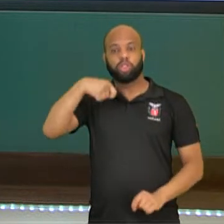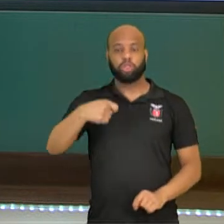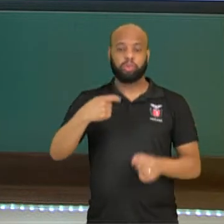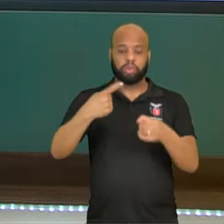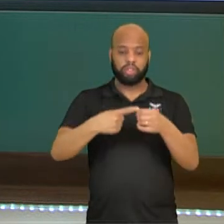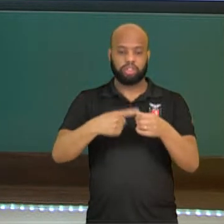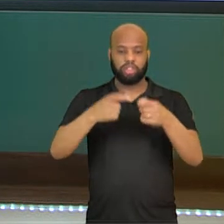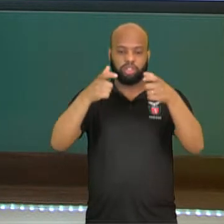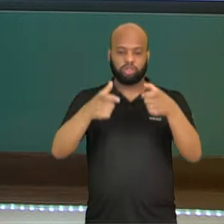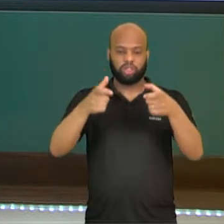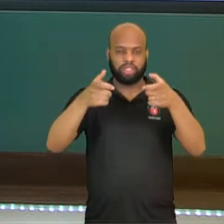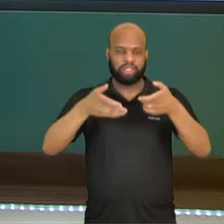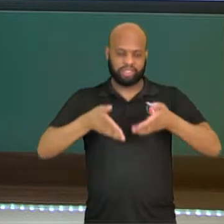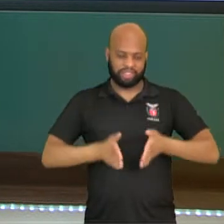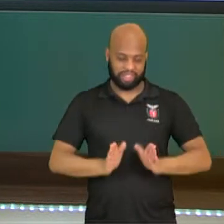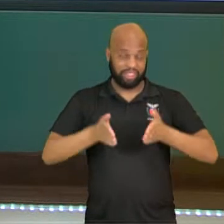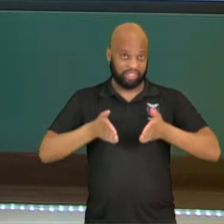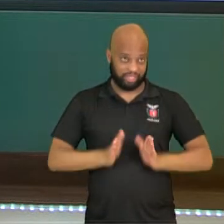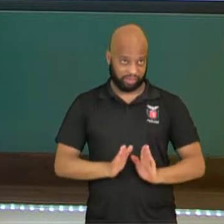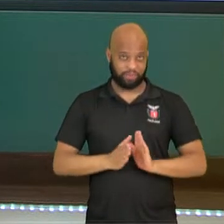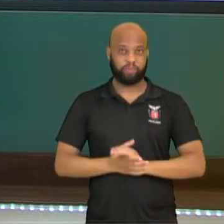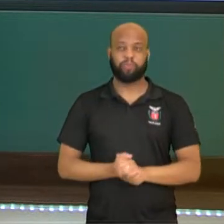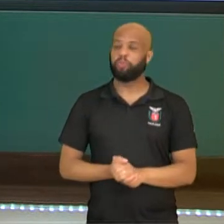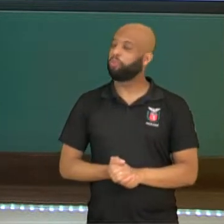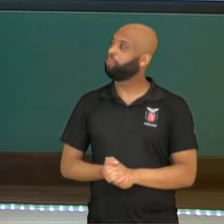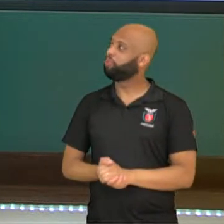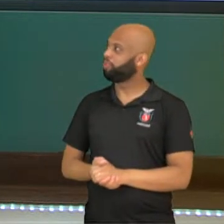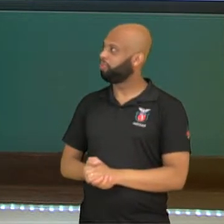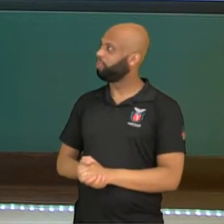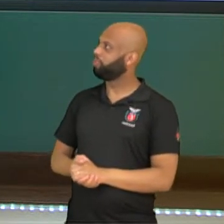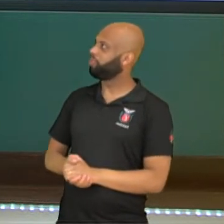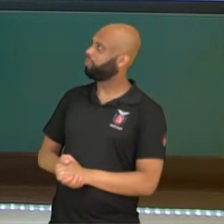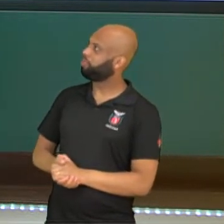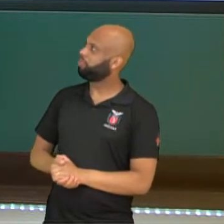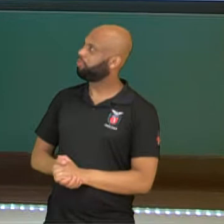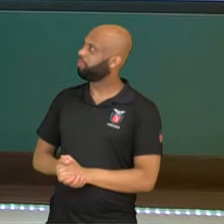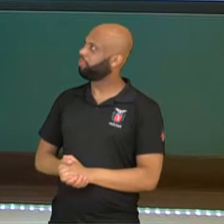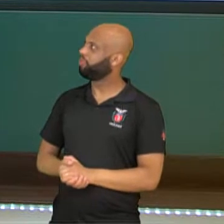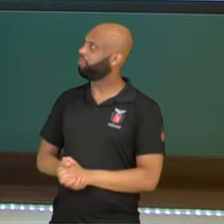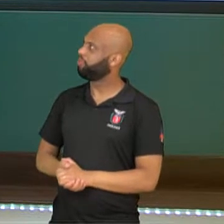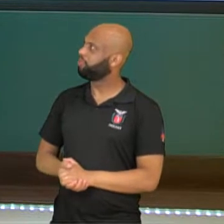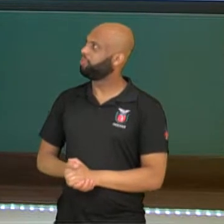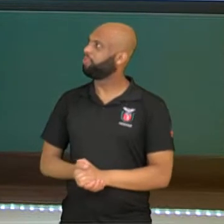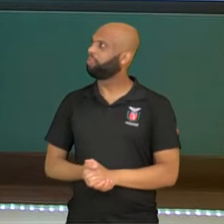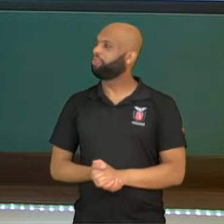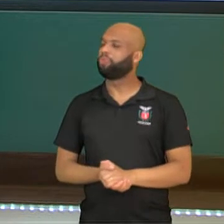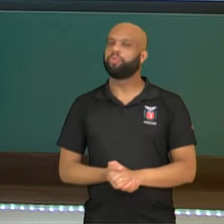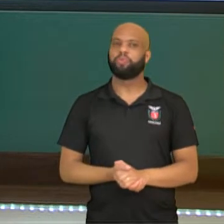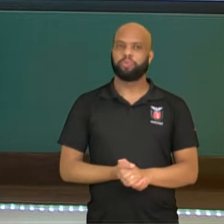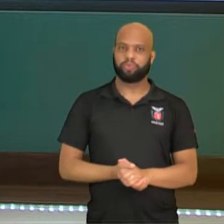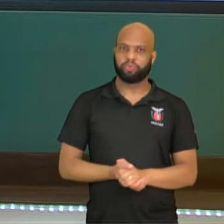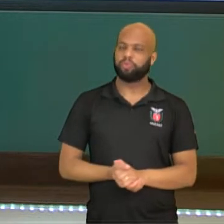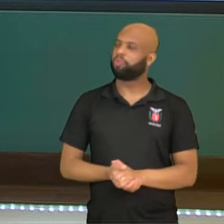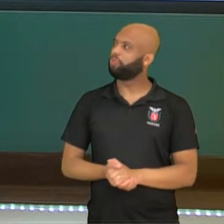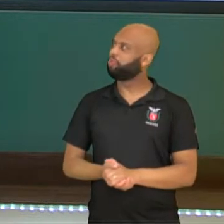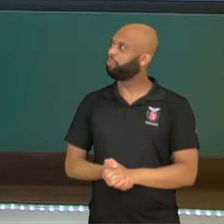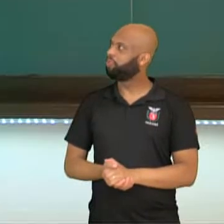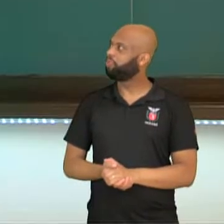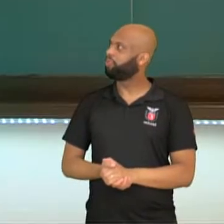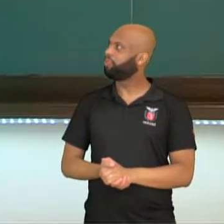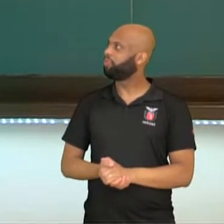ele nasceu. Os dejo mi recente publicação. Que ver e hacer em la ciudad